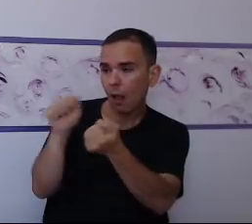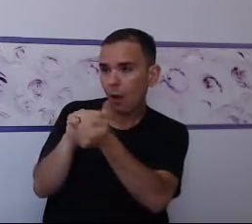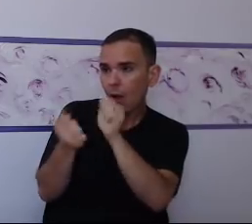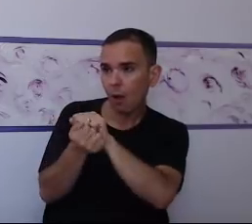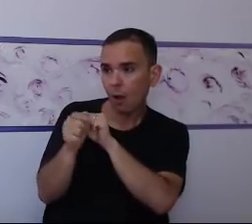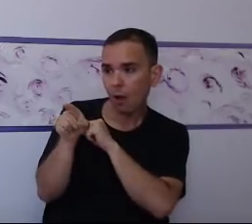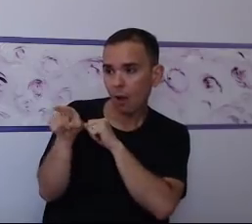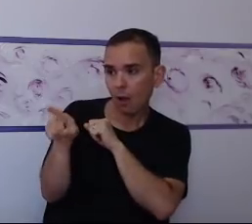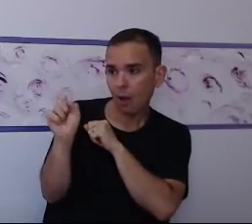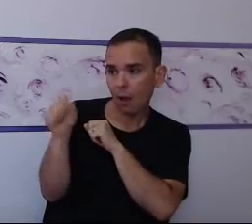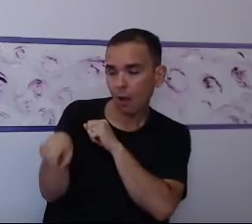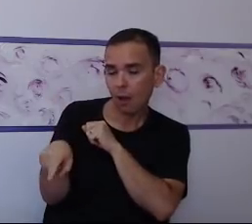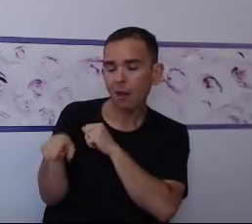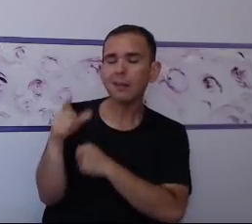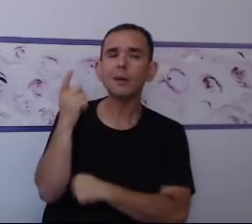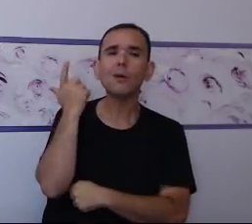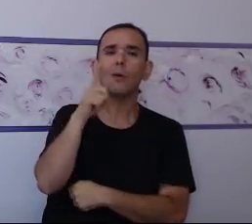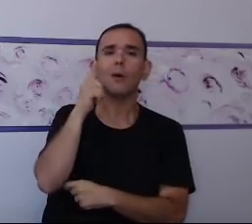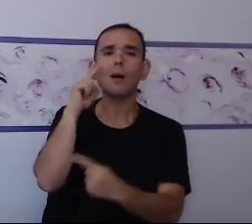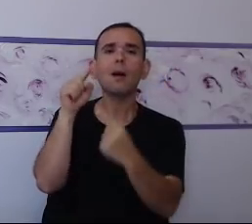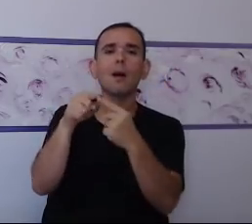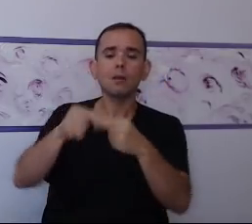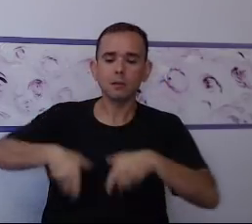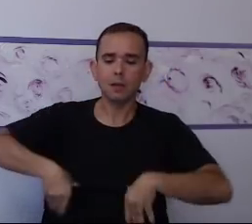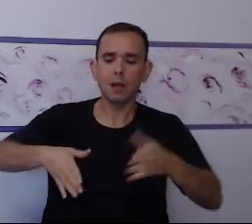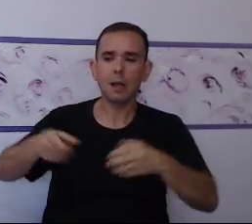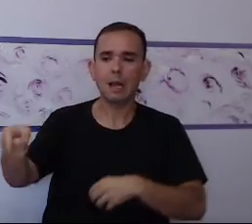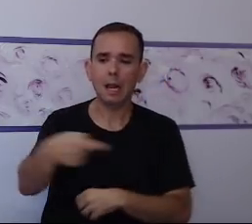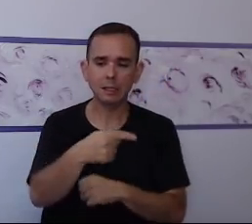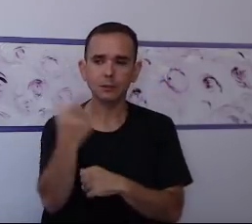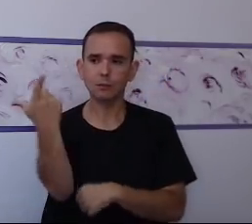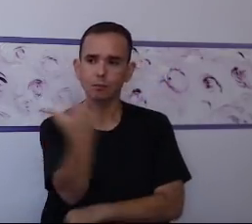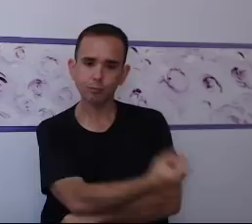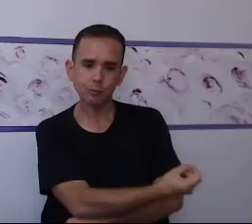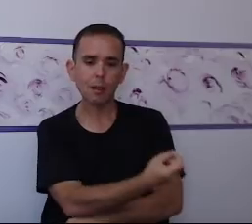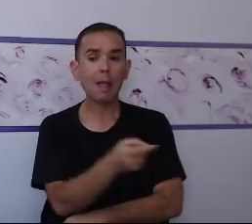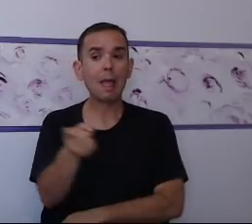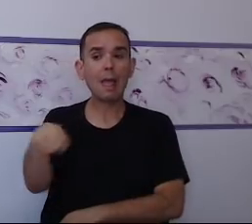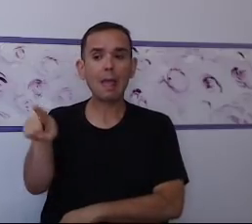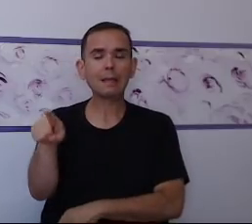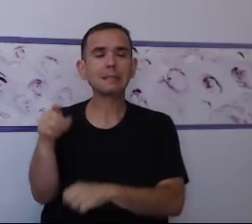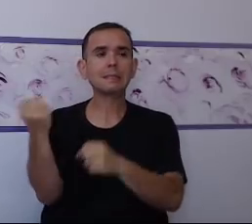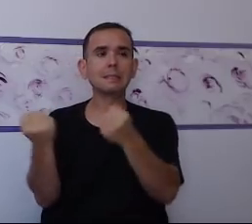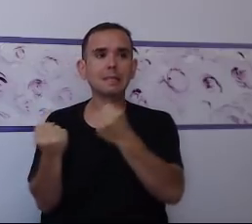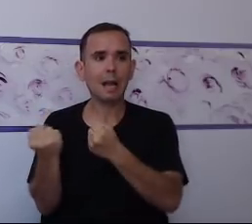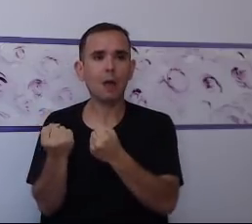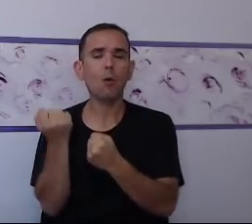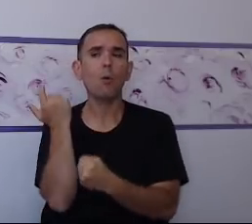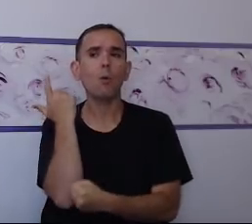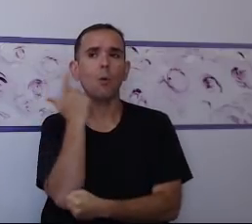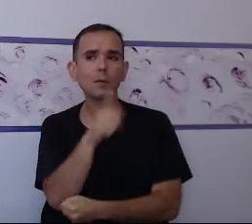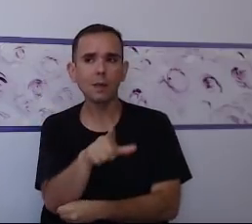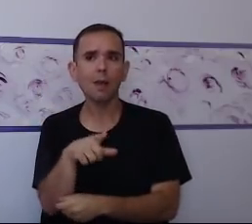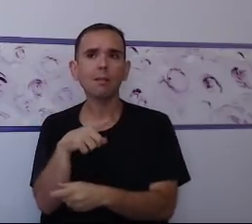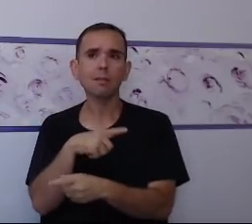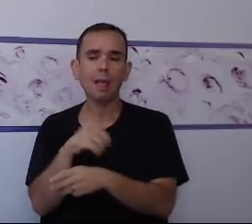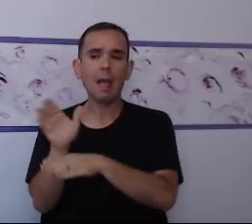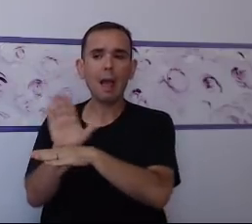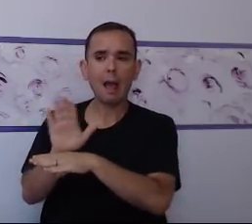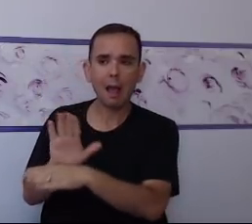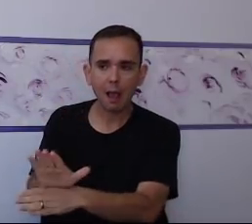adaptados, né? E sai de dentro o cadeirante. Esses carros também passam pela tecnologia gestiva, tá? Porque